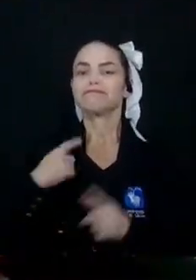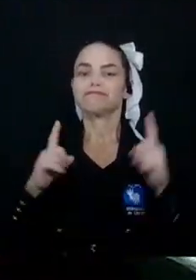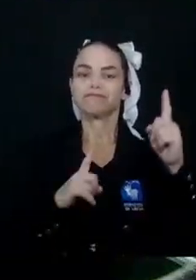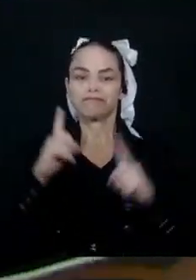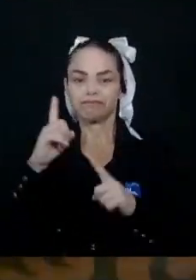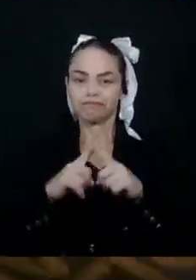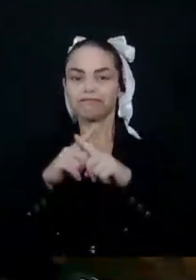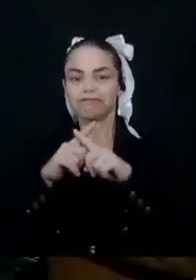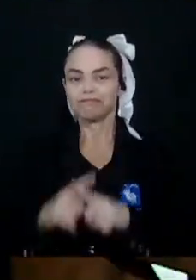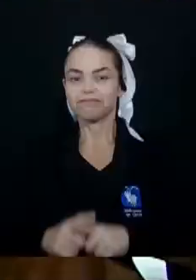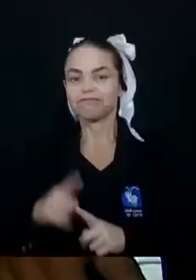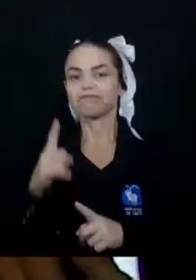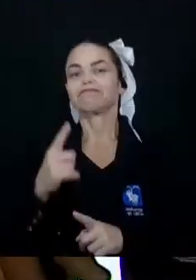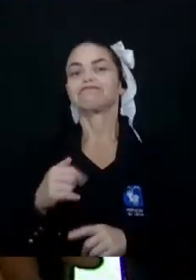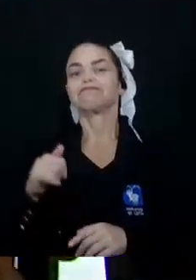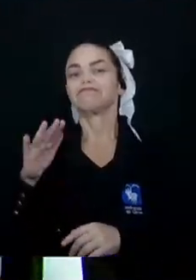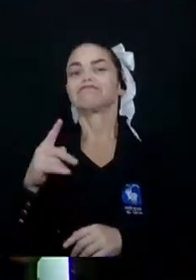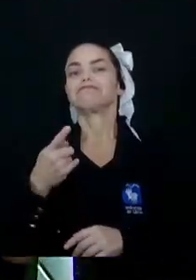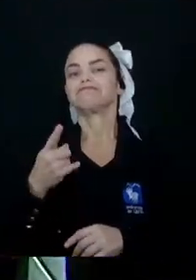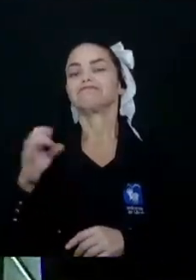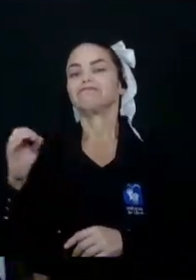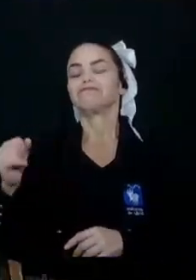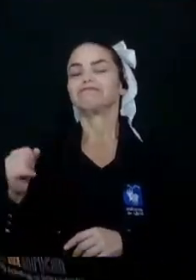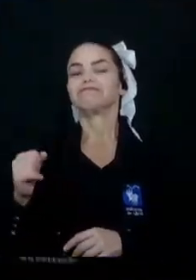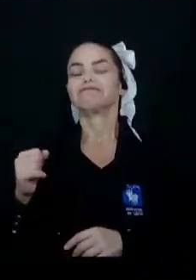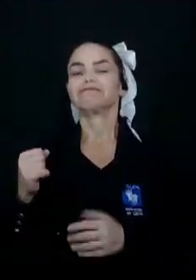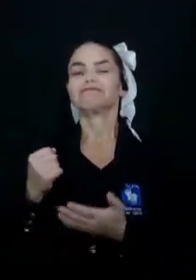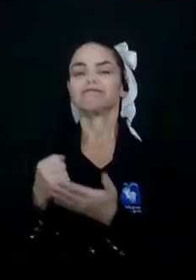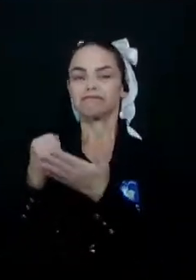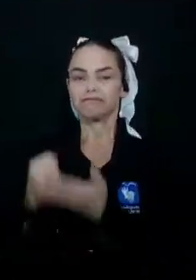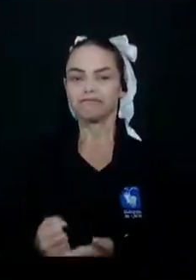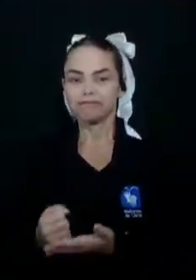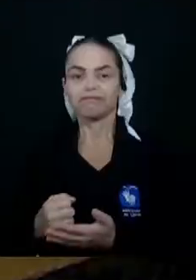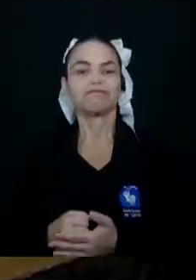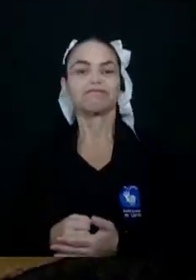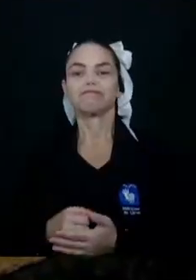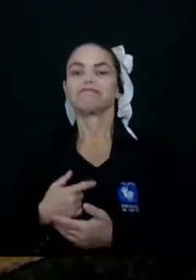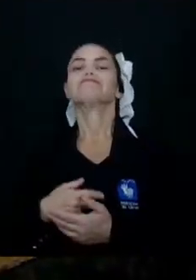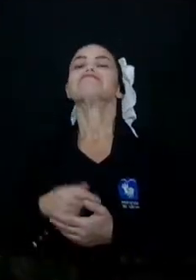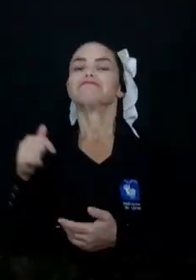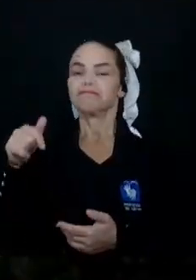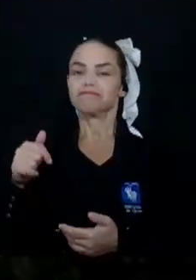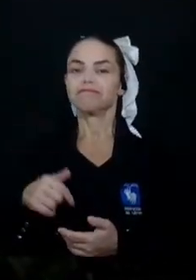110 quilos, né, uma categoria peso pesado, sem limite de peso. Então aqui aí o meu treinamento a gente faz